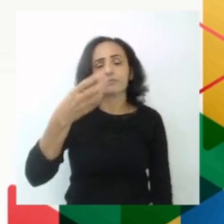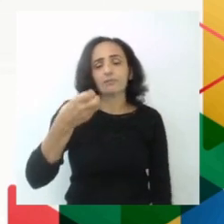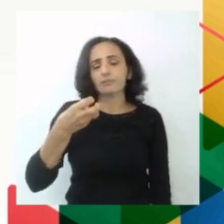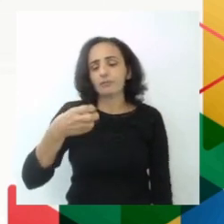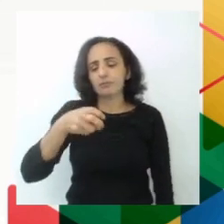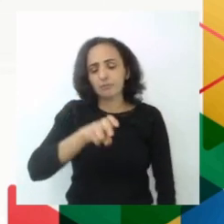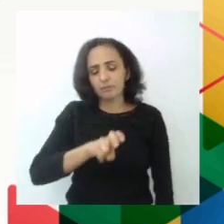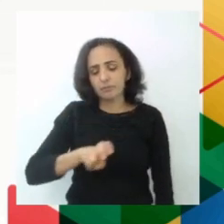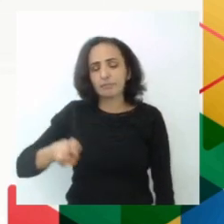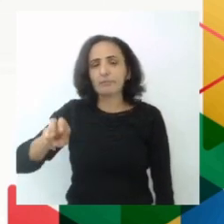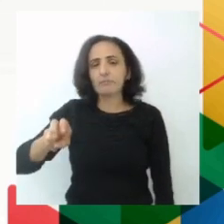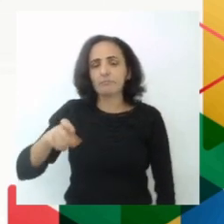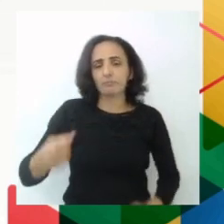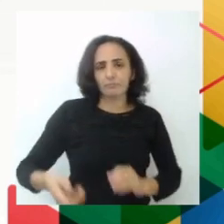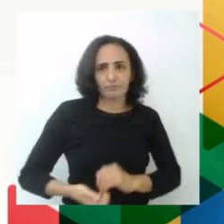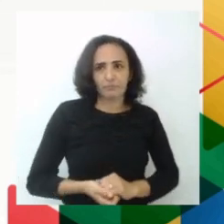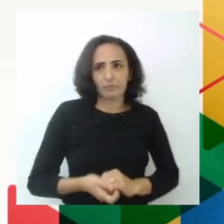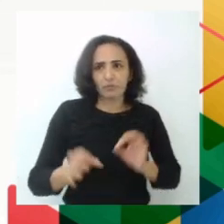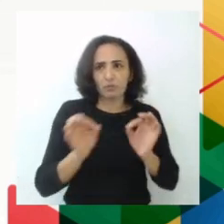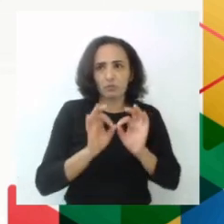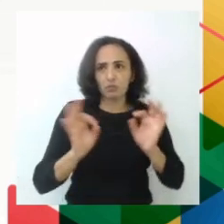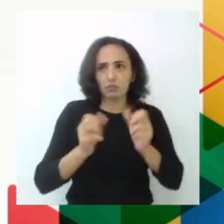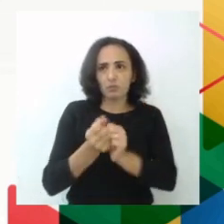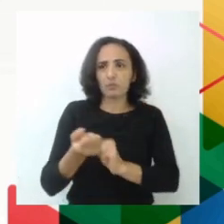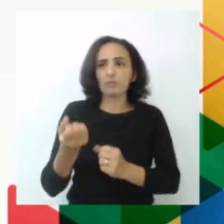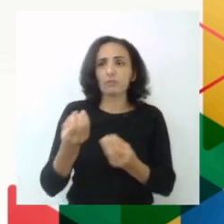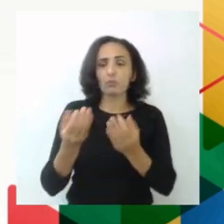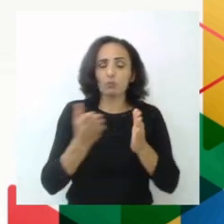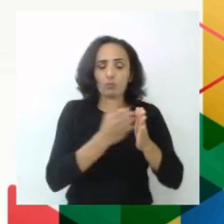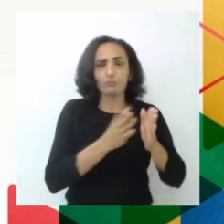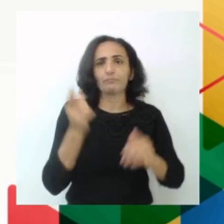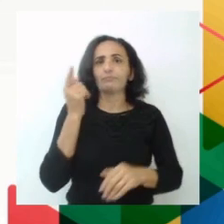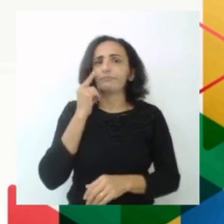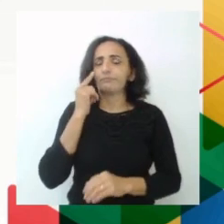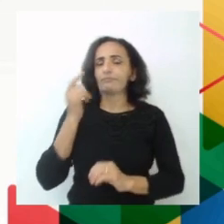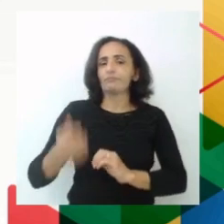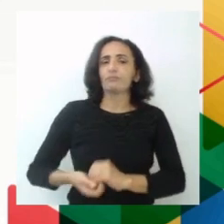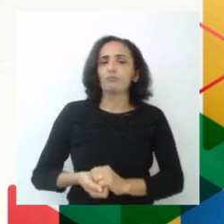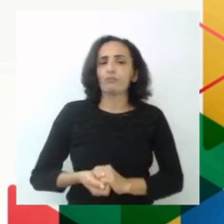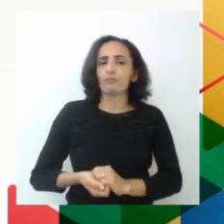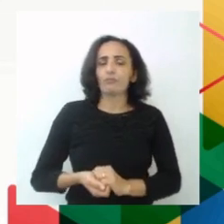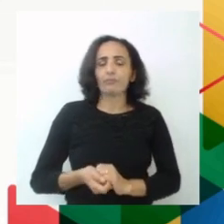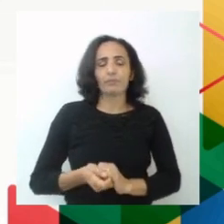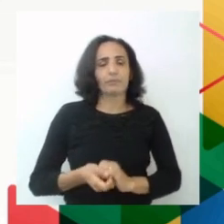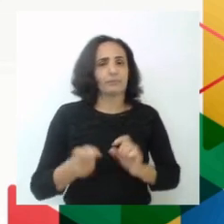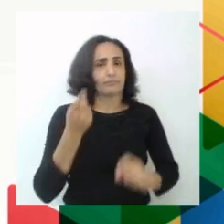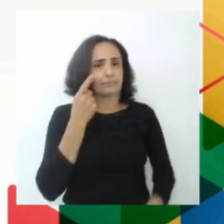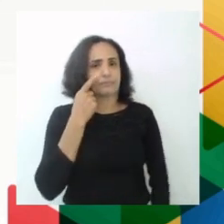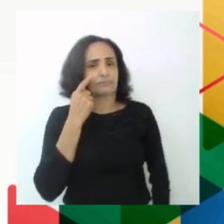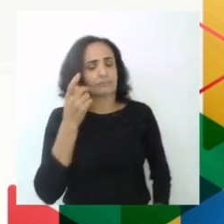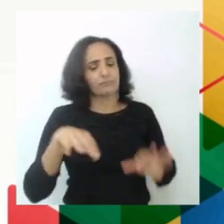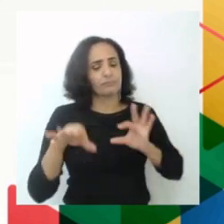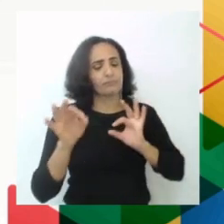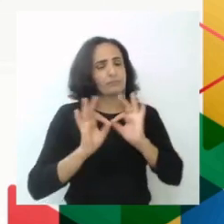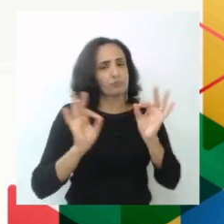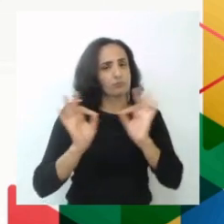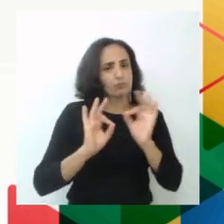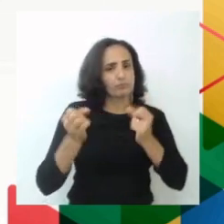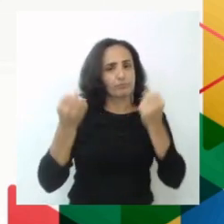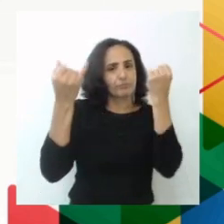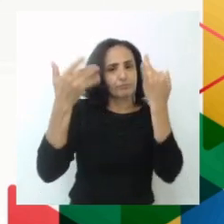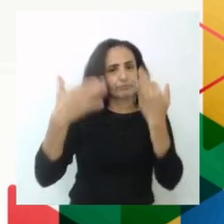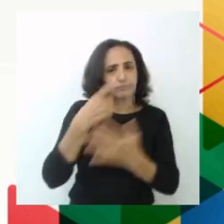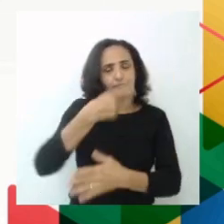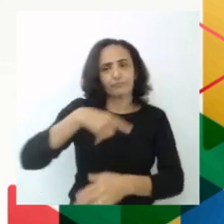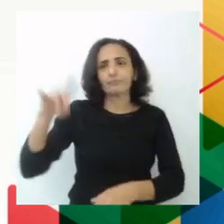2, 3, aí 4, 5 poltronas. Repara o seguinte, antes de explicar ali o que vocês estão vendo já na tela aí,